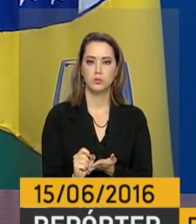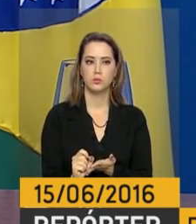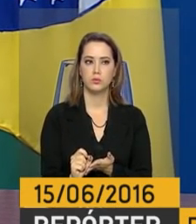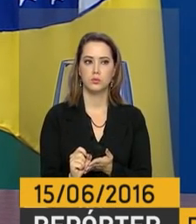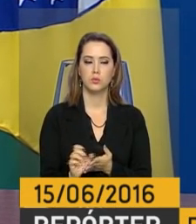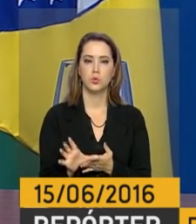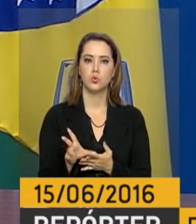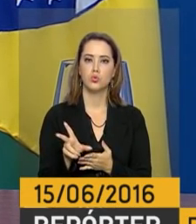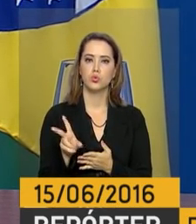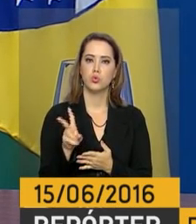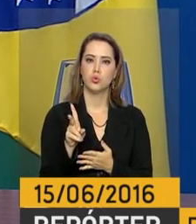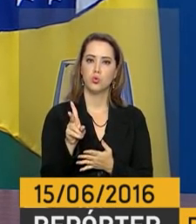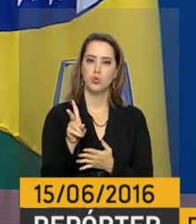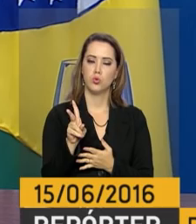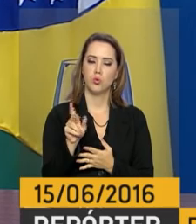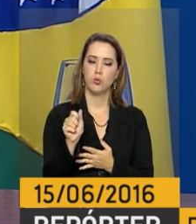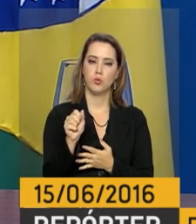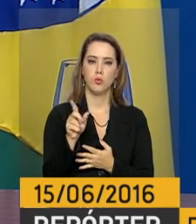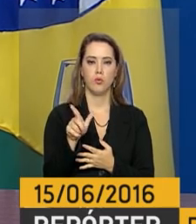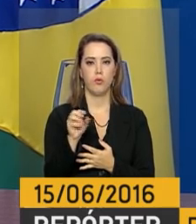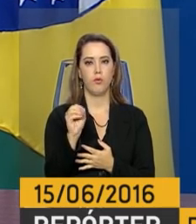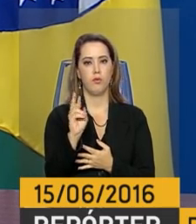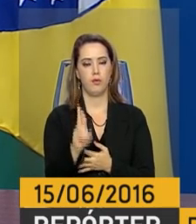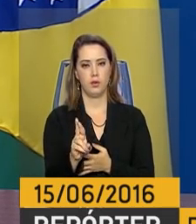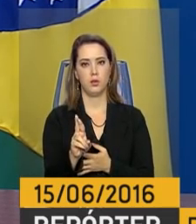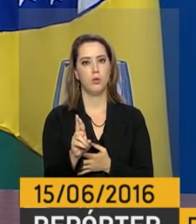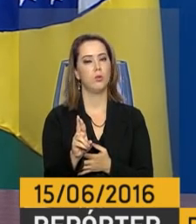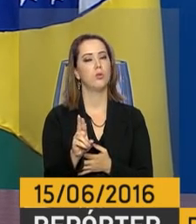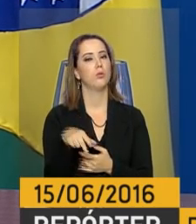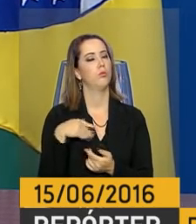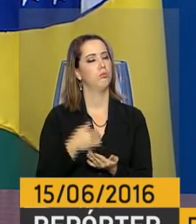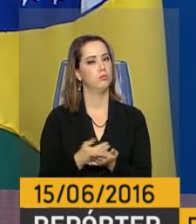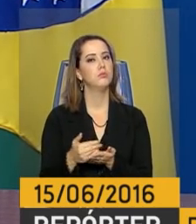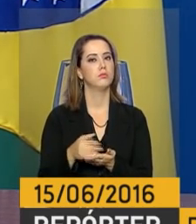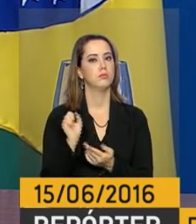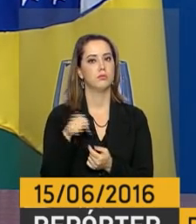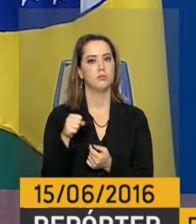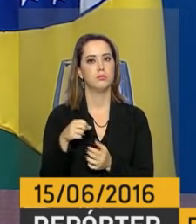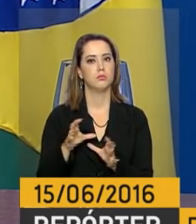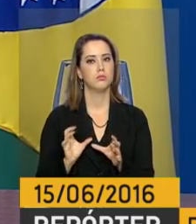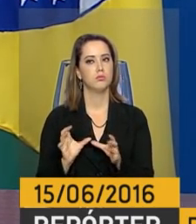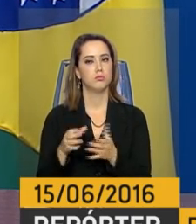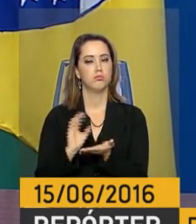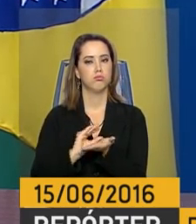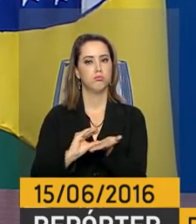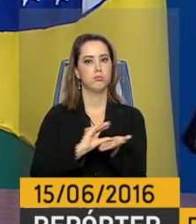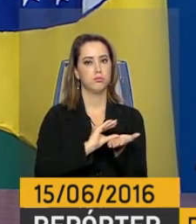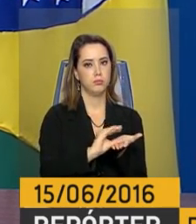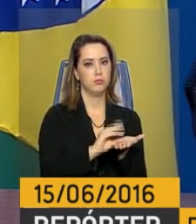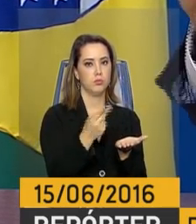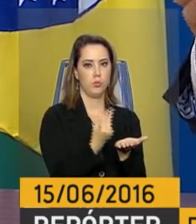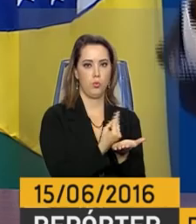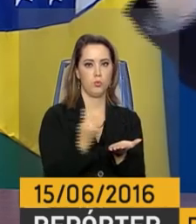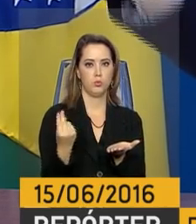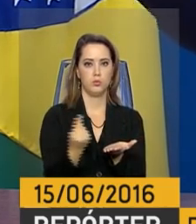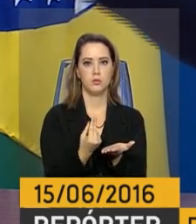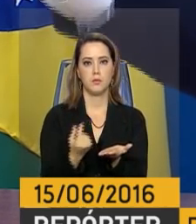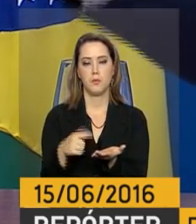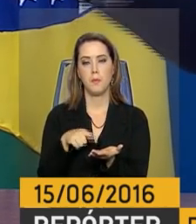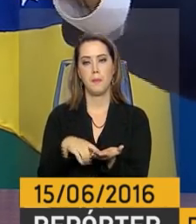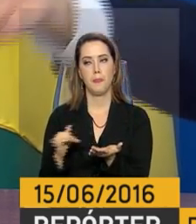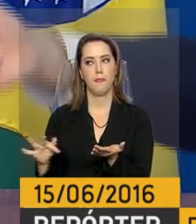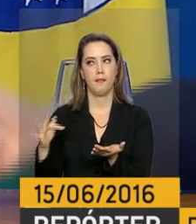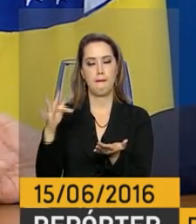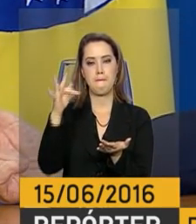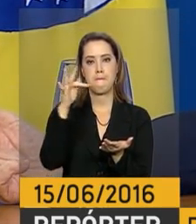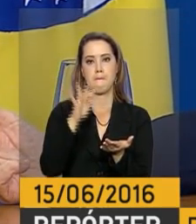montantes de advocados a educação e saúde. Sim, se preserva eh porque a os valores são corrigidos pela